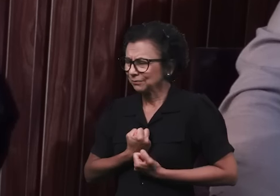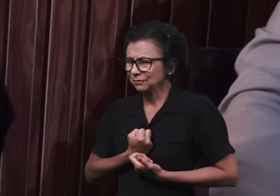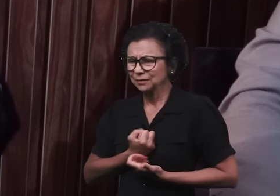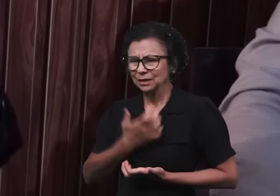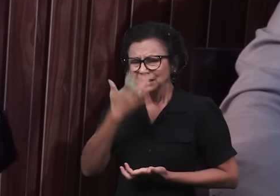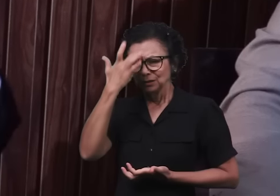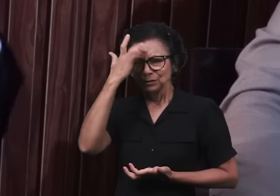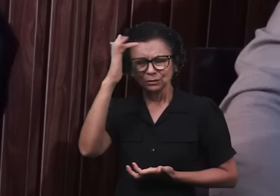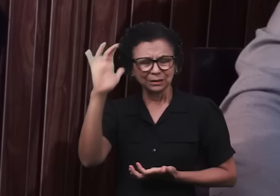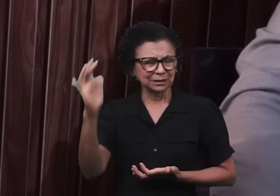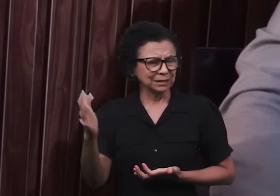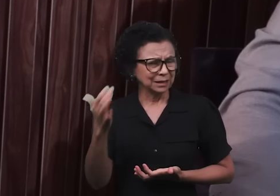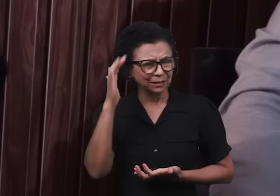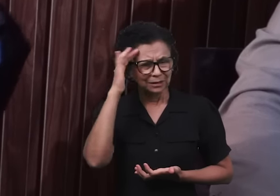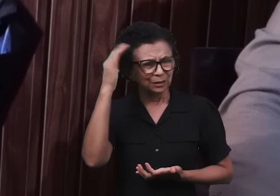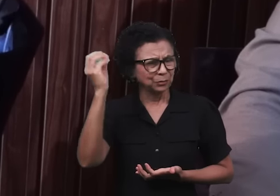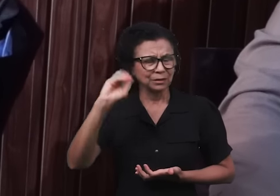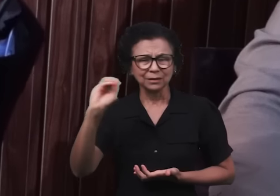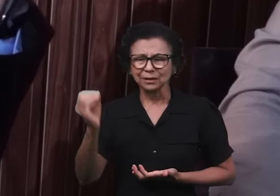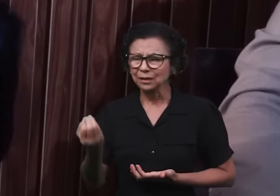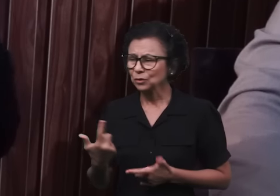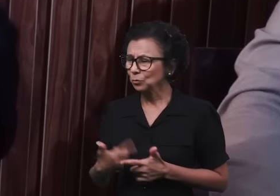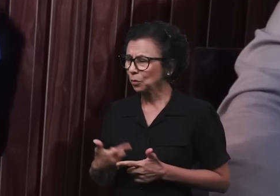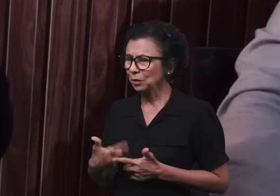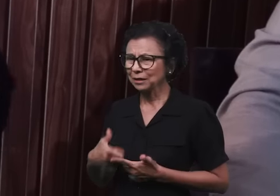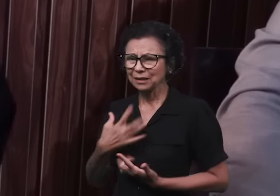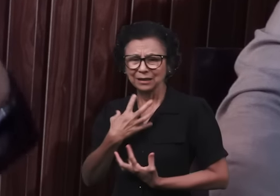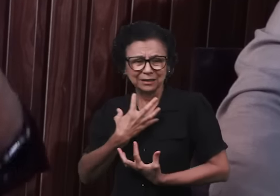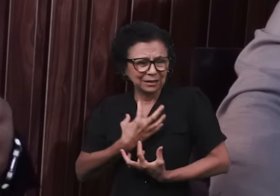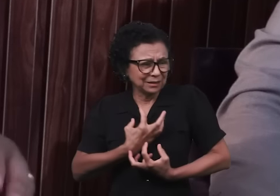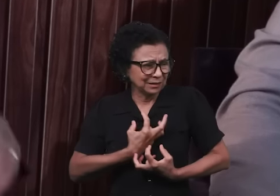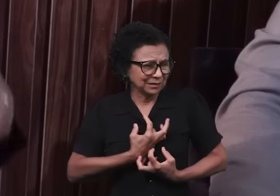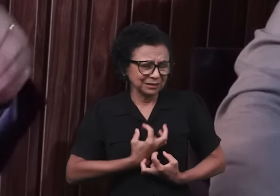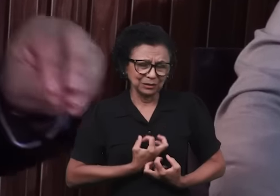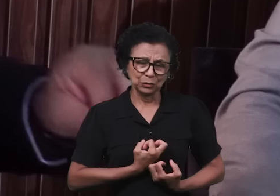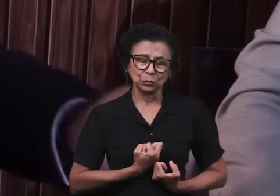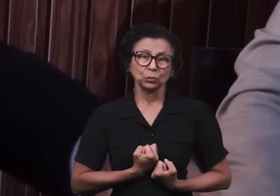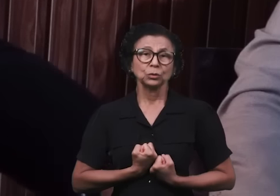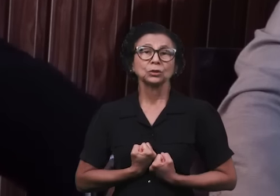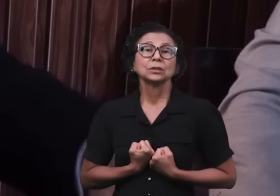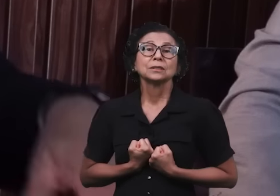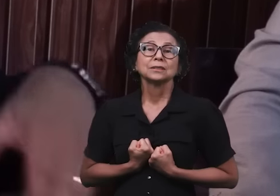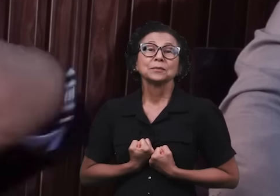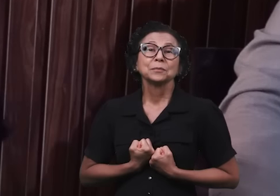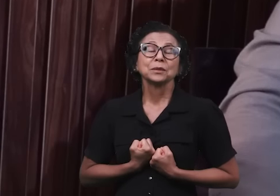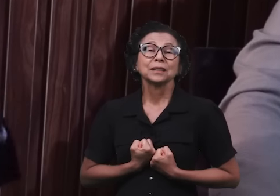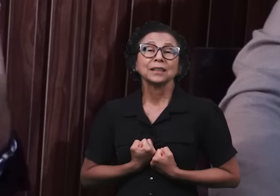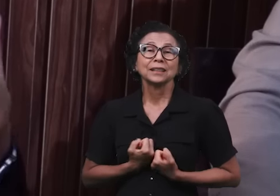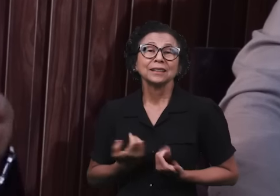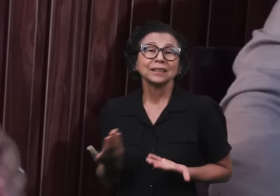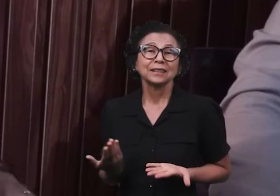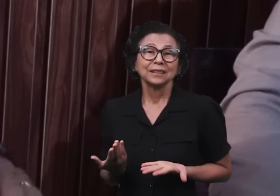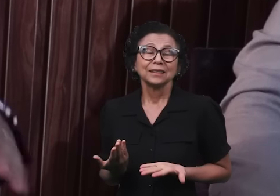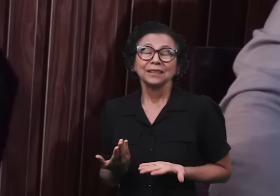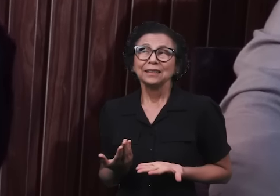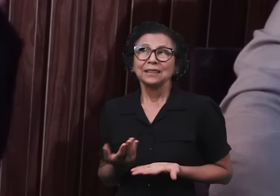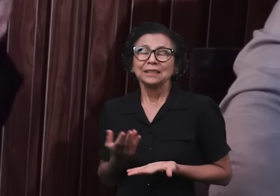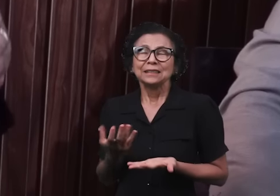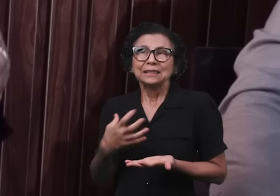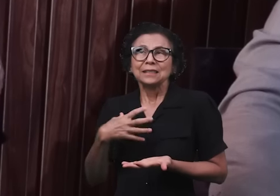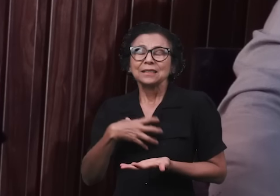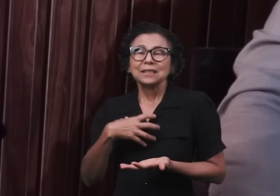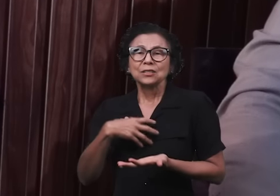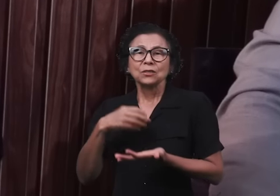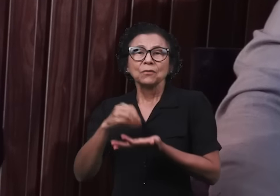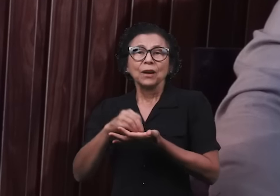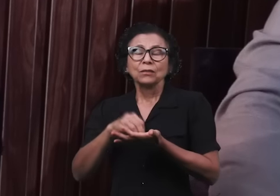sabe o que está passando, e exatamente essa ausência de Deus, o Senhor falando com ela, que ela sente falta. E a